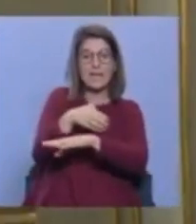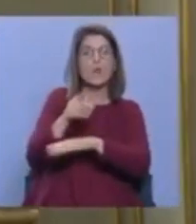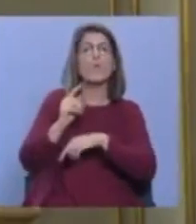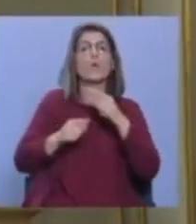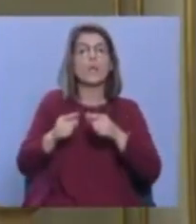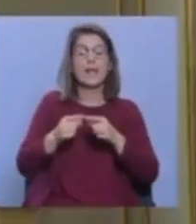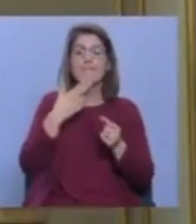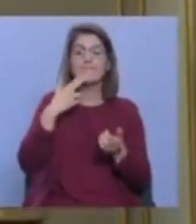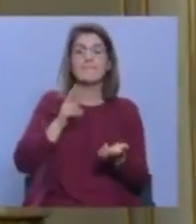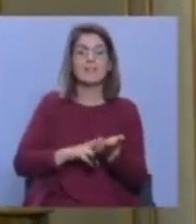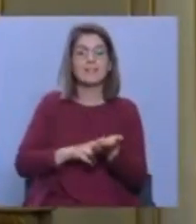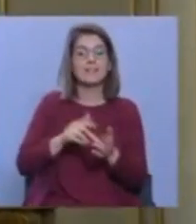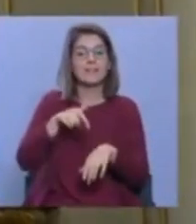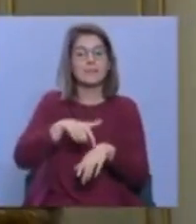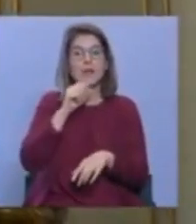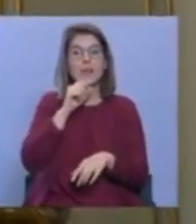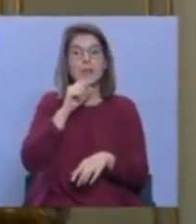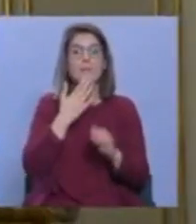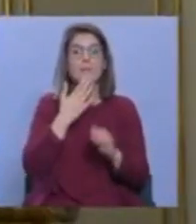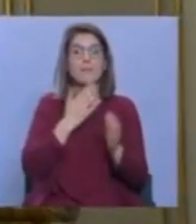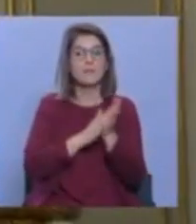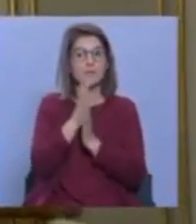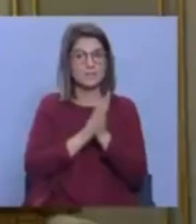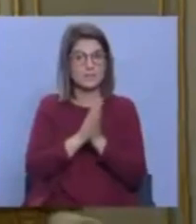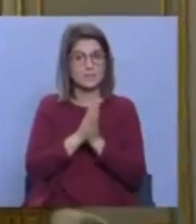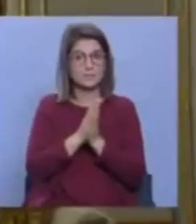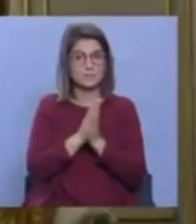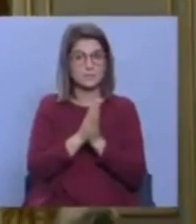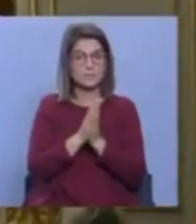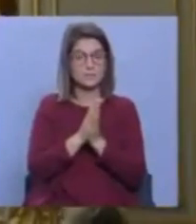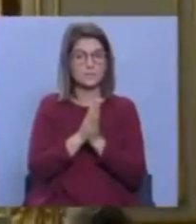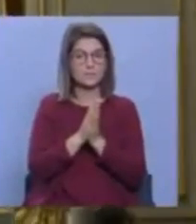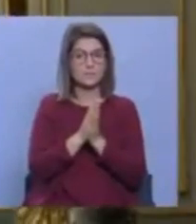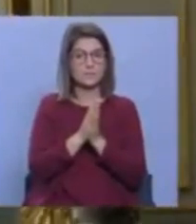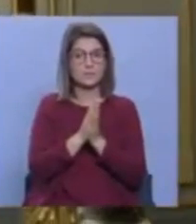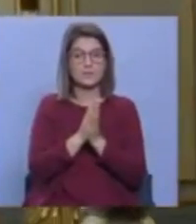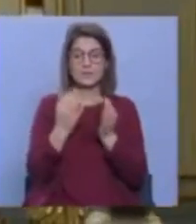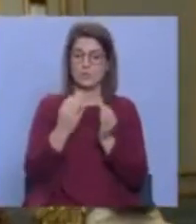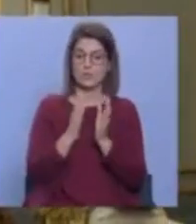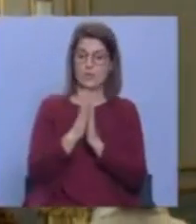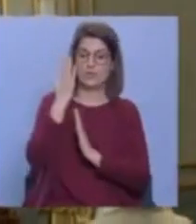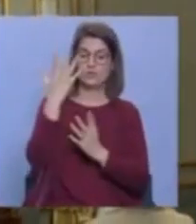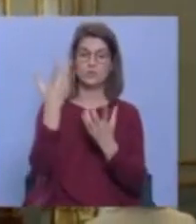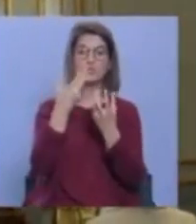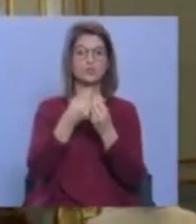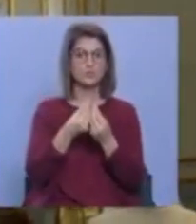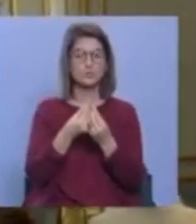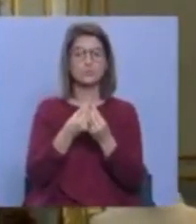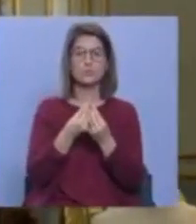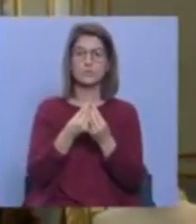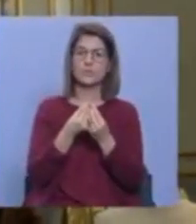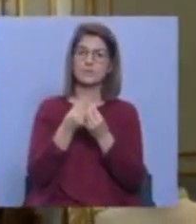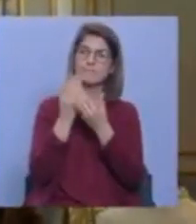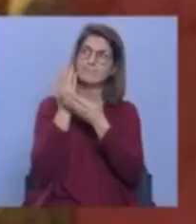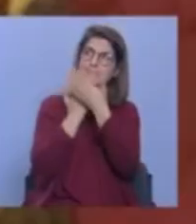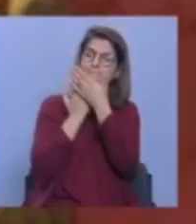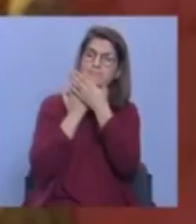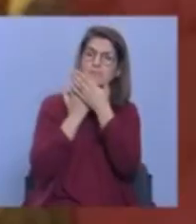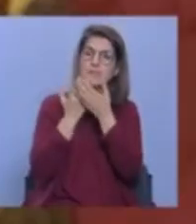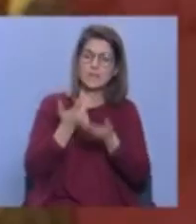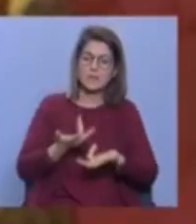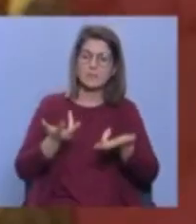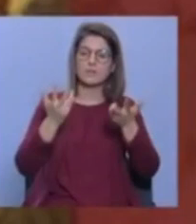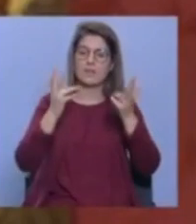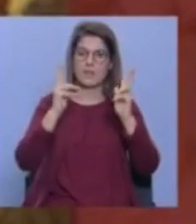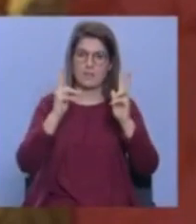um tempo para exercitarmos com Deus todo um âmbito de libertação que